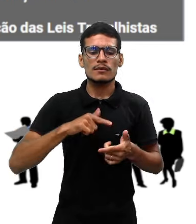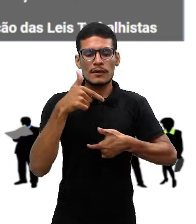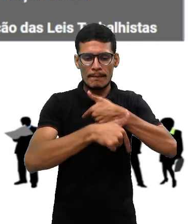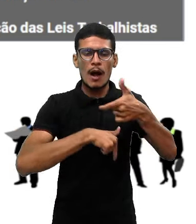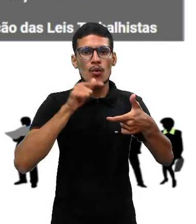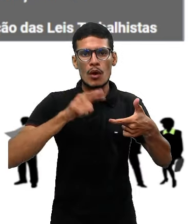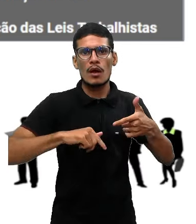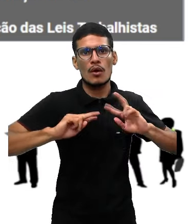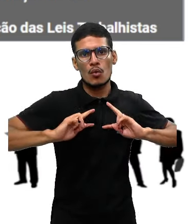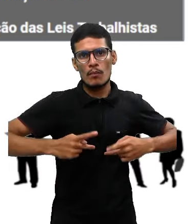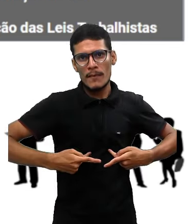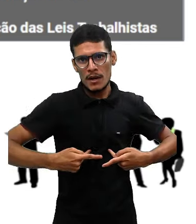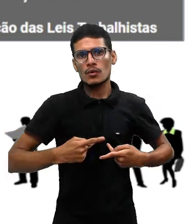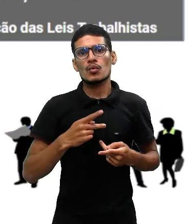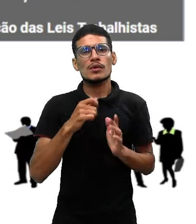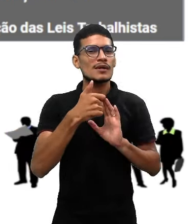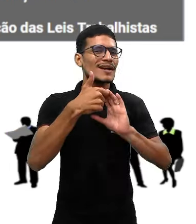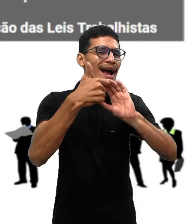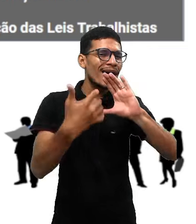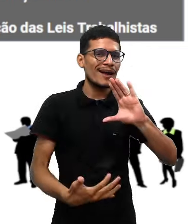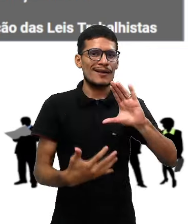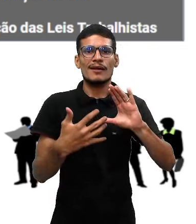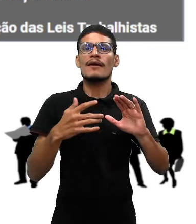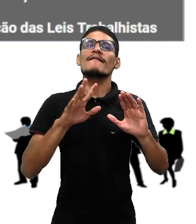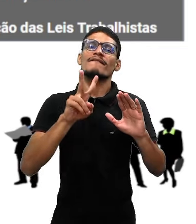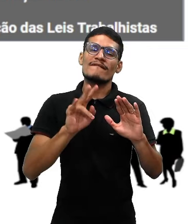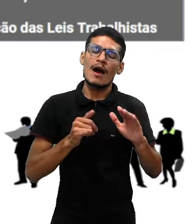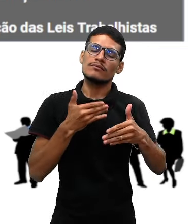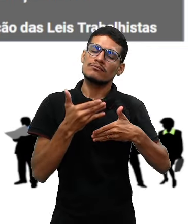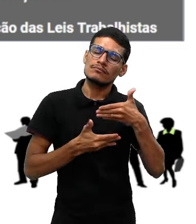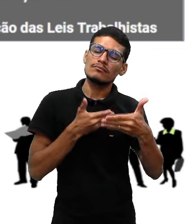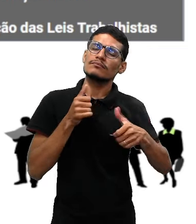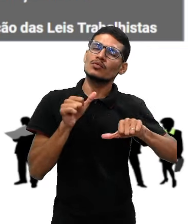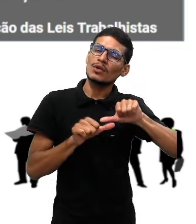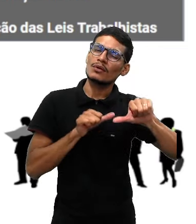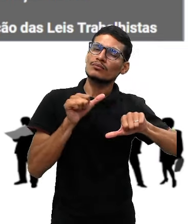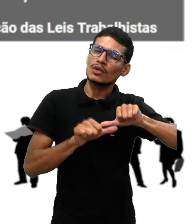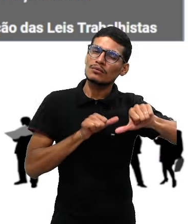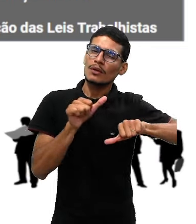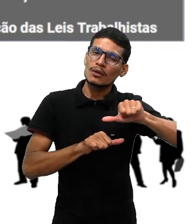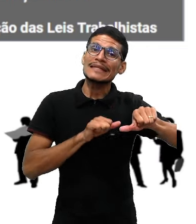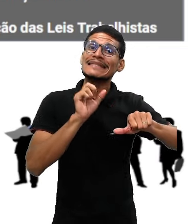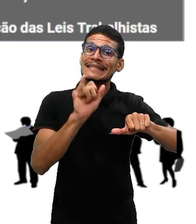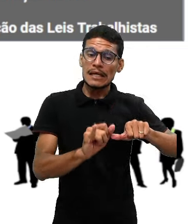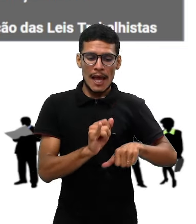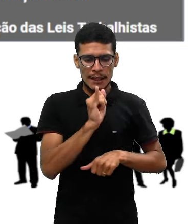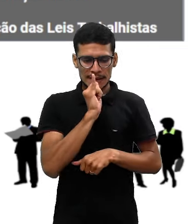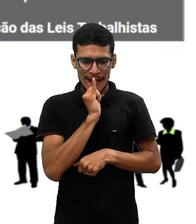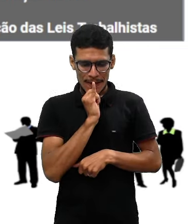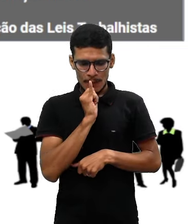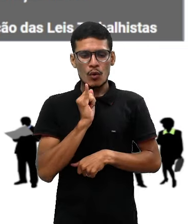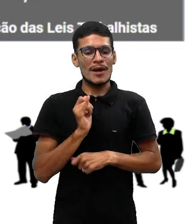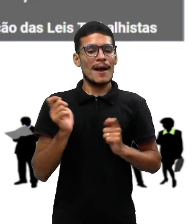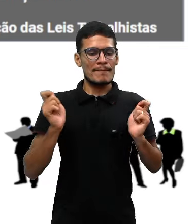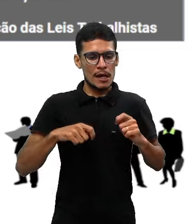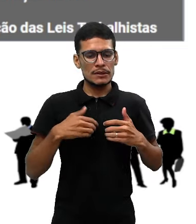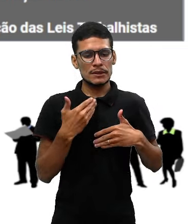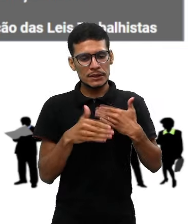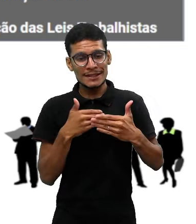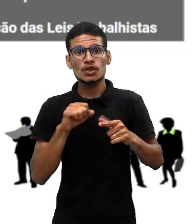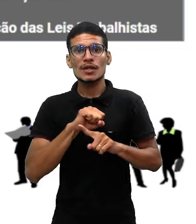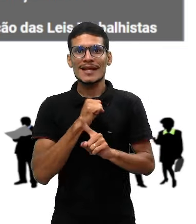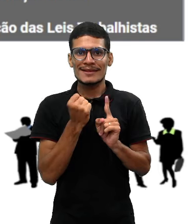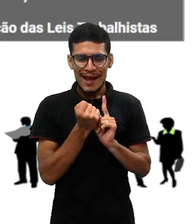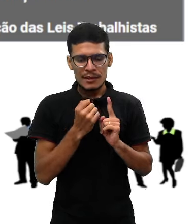humano em si. Então, ele vai se moldando com o passar do tempo e, a partir do amadurecimento da